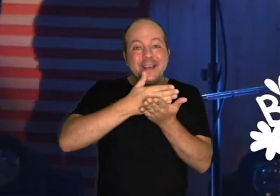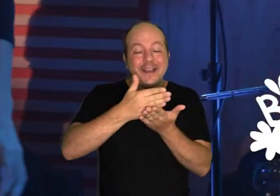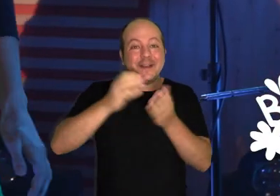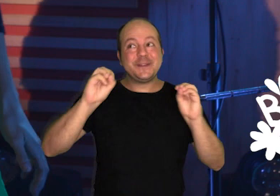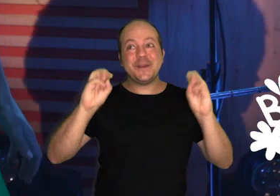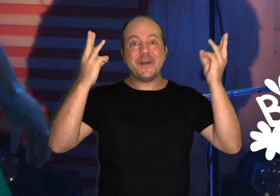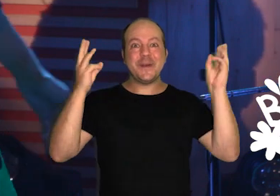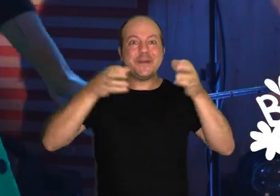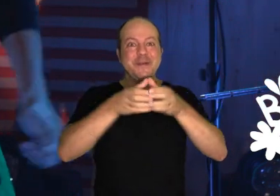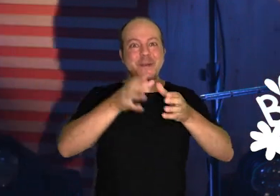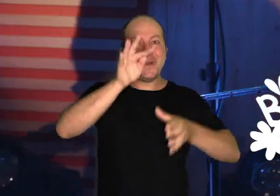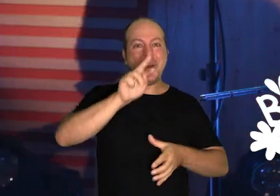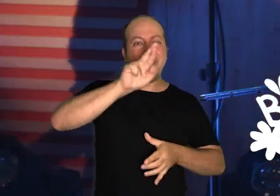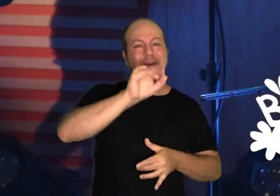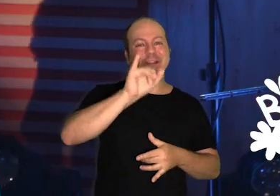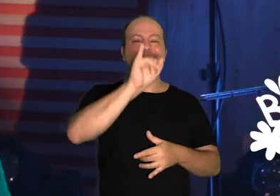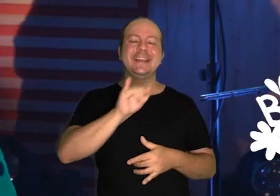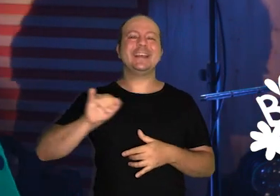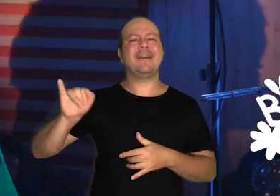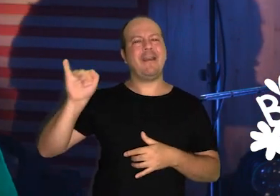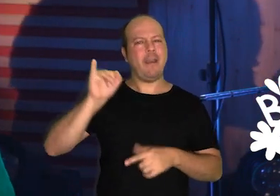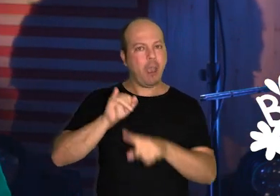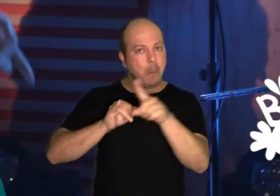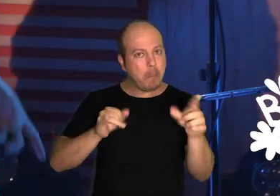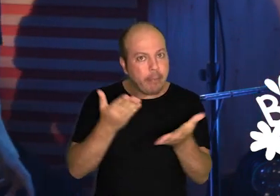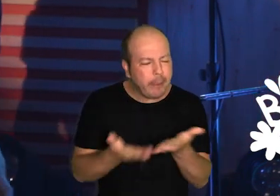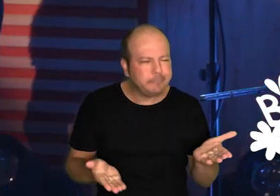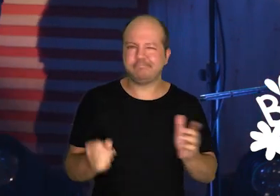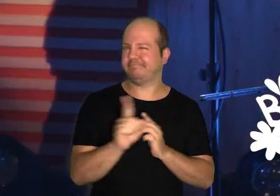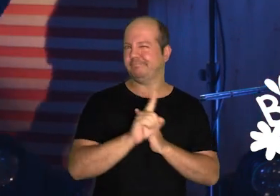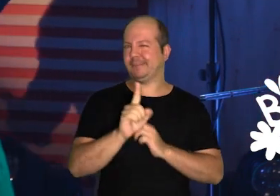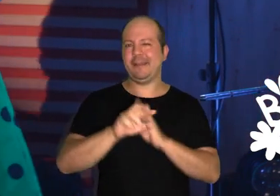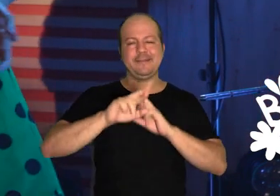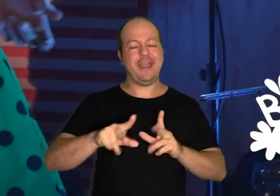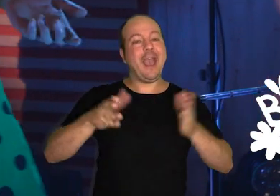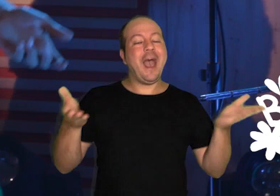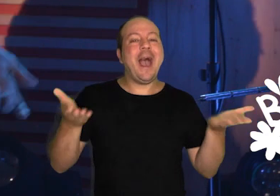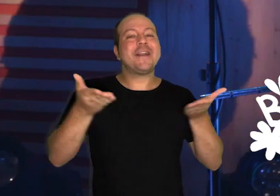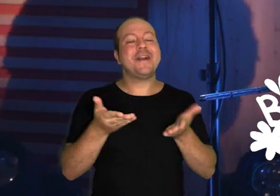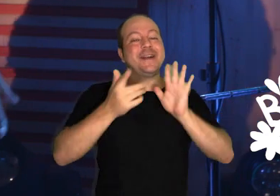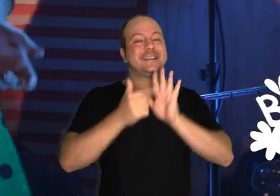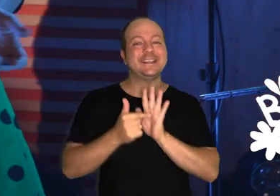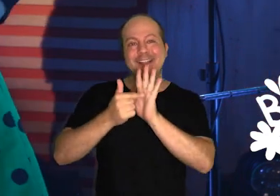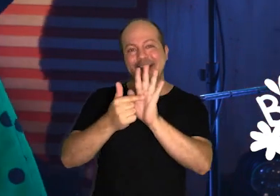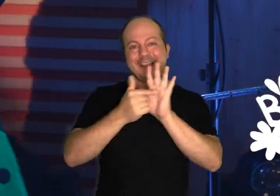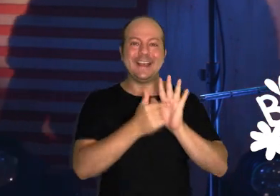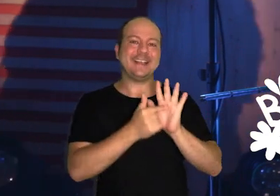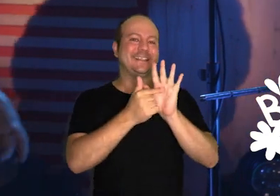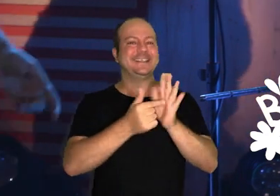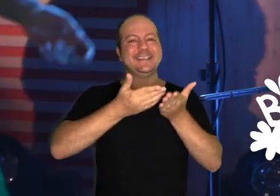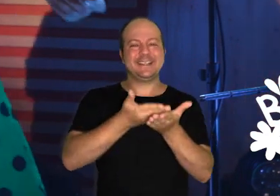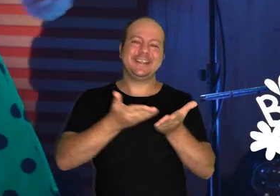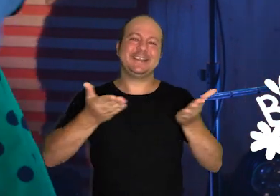Começando o show do Grupo Tri. Sei que você não vai perder, então eu vou